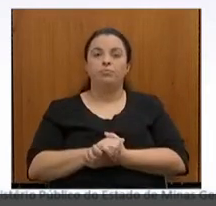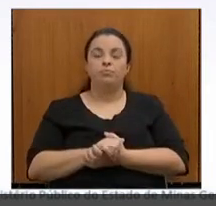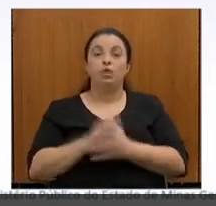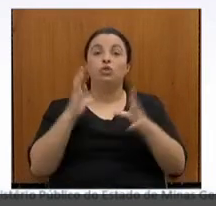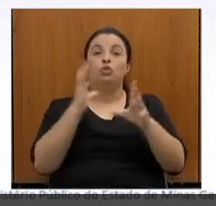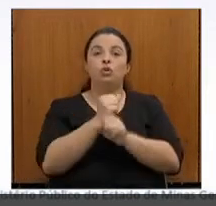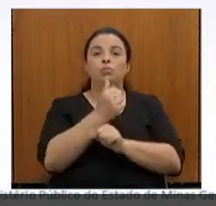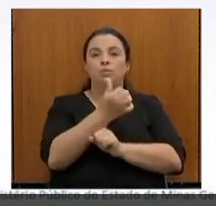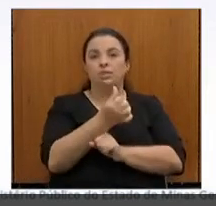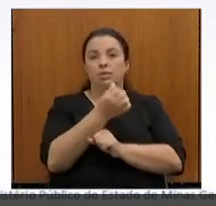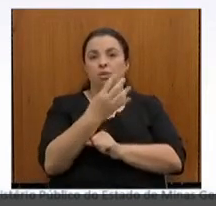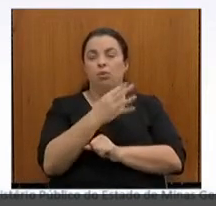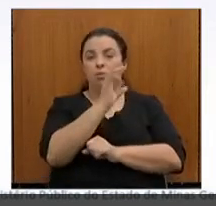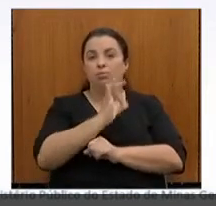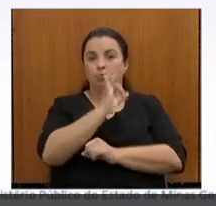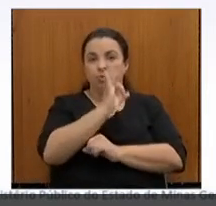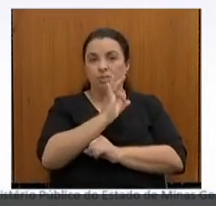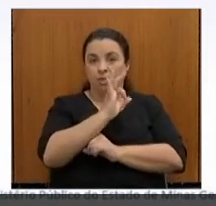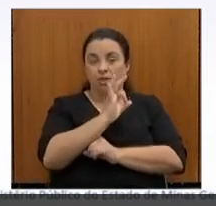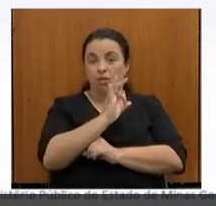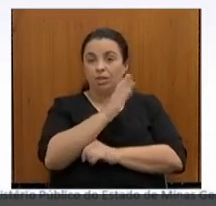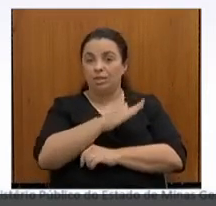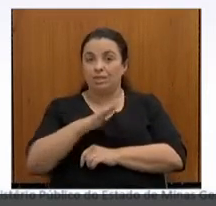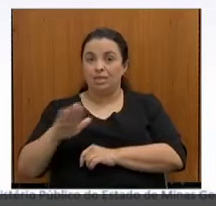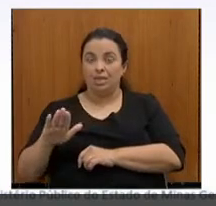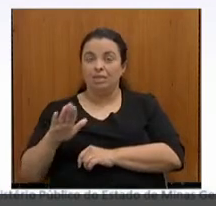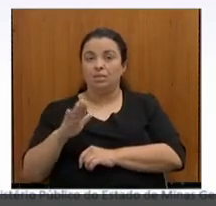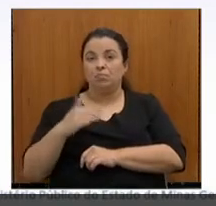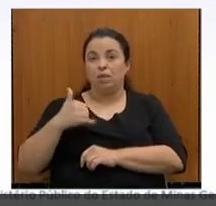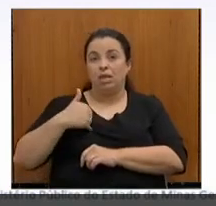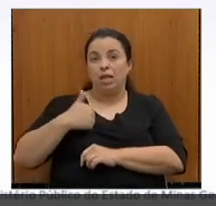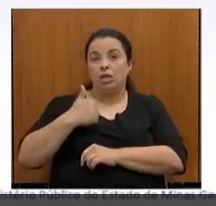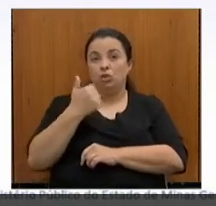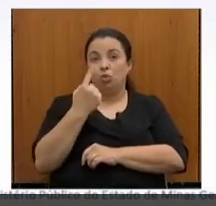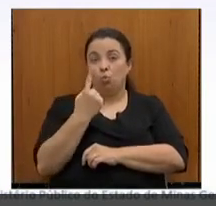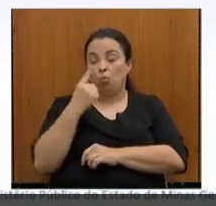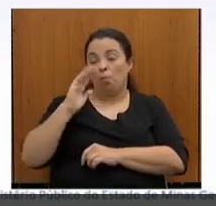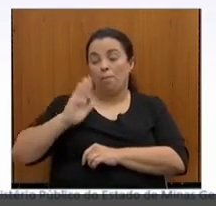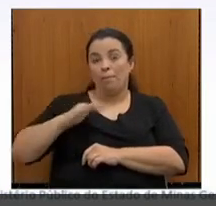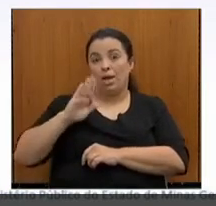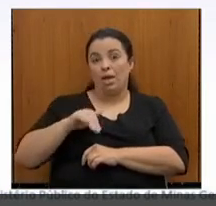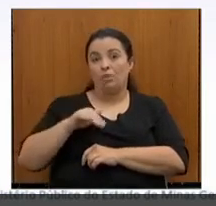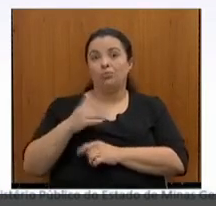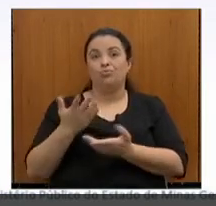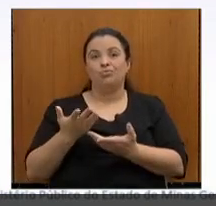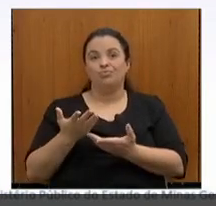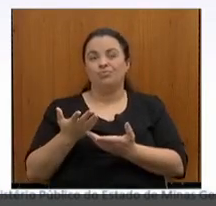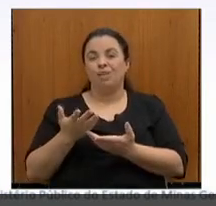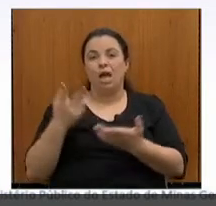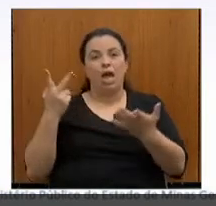de crianças com menos de um ano em Minas Gerais ocorrem por causas evitáveis.